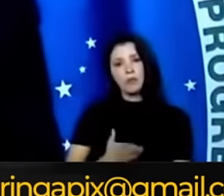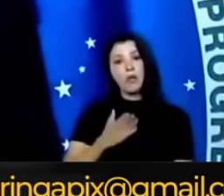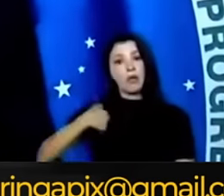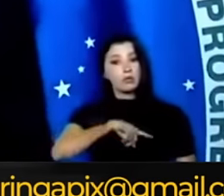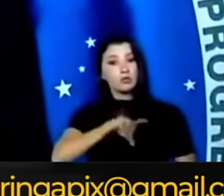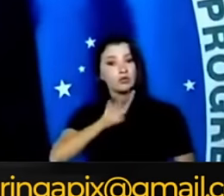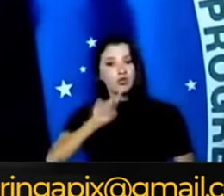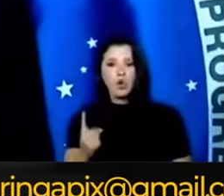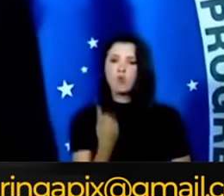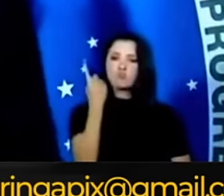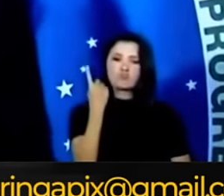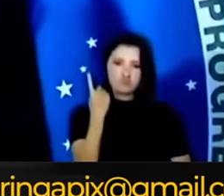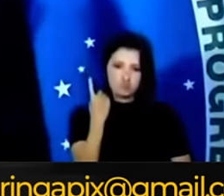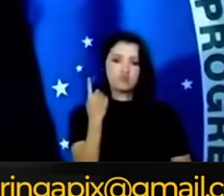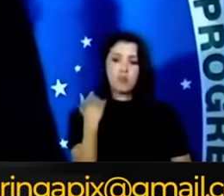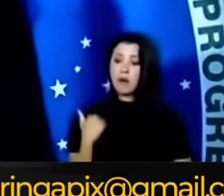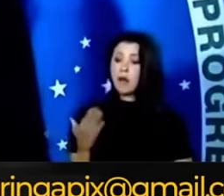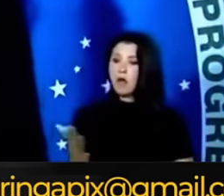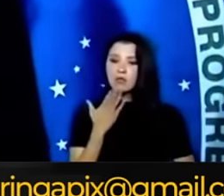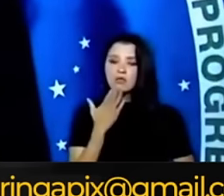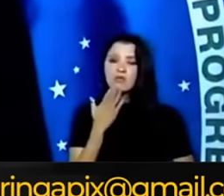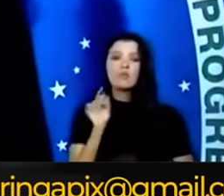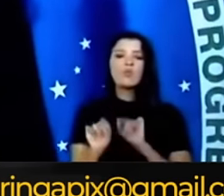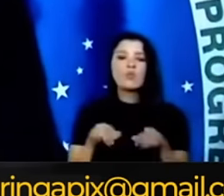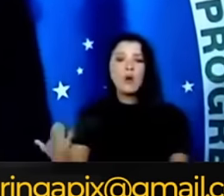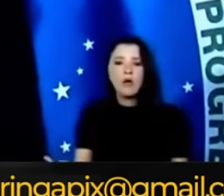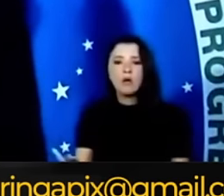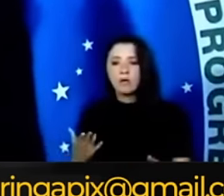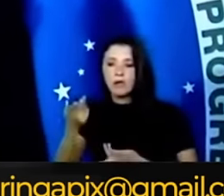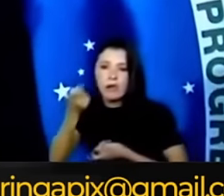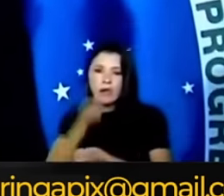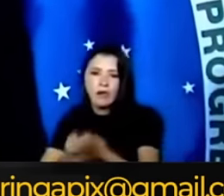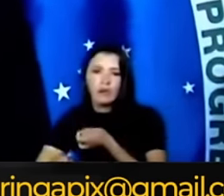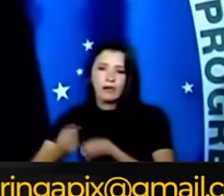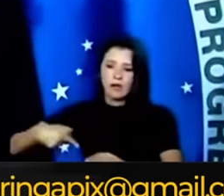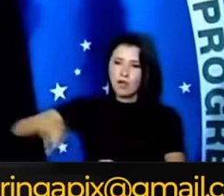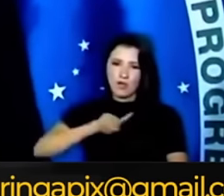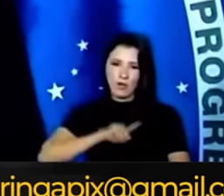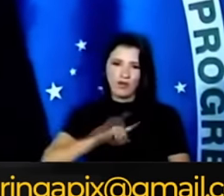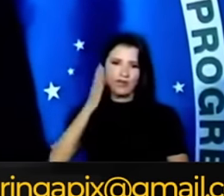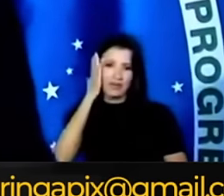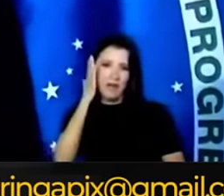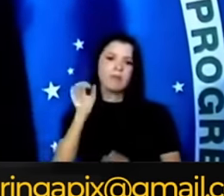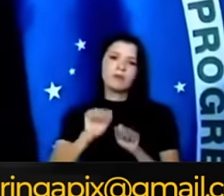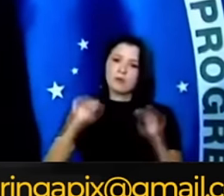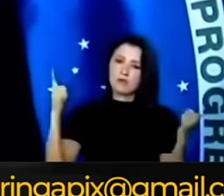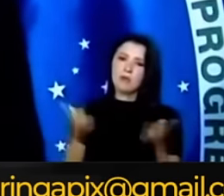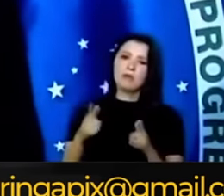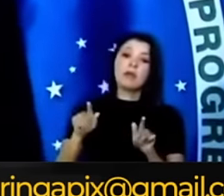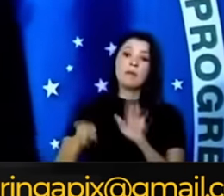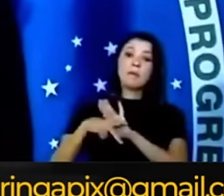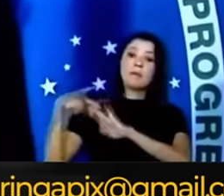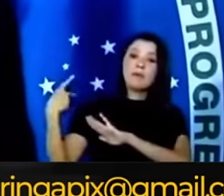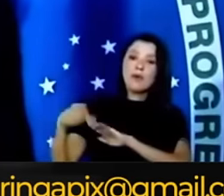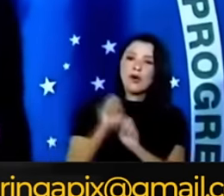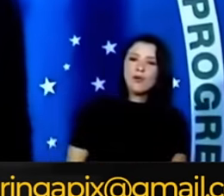lado pra gente ficar é o lado de convencer a nossa querida sabe Assembleia das Nações Unidas